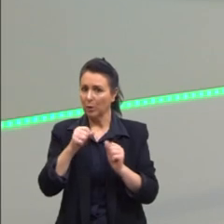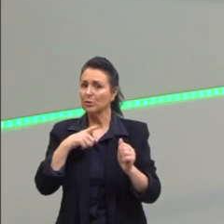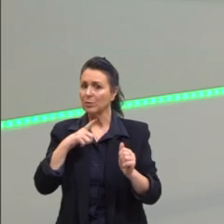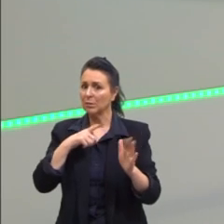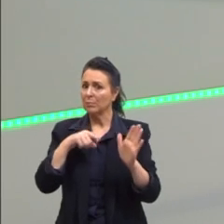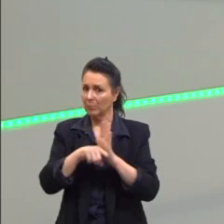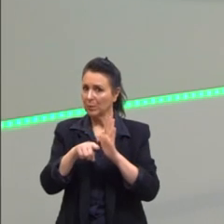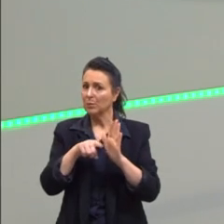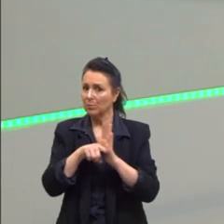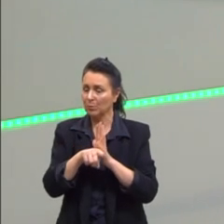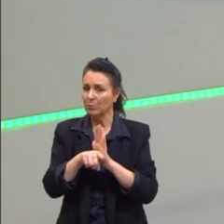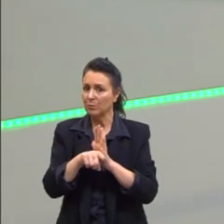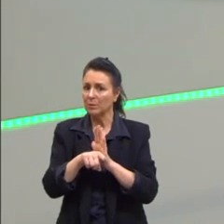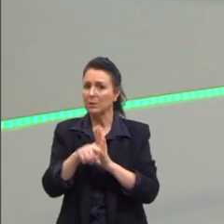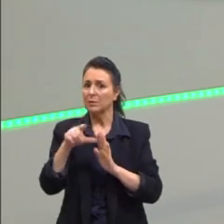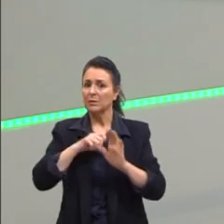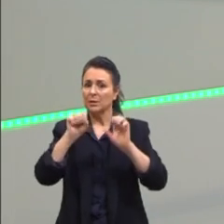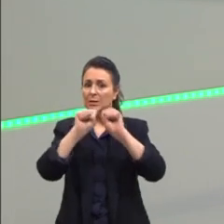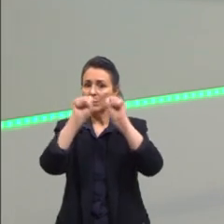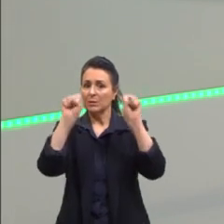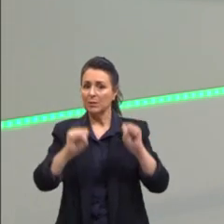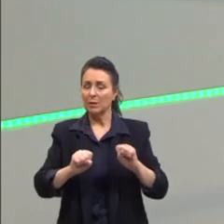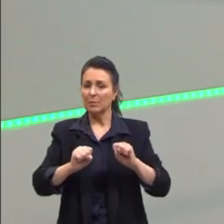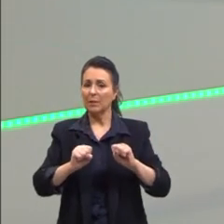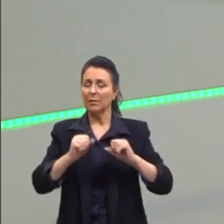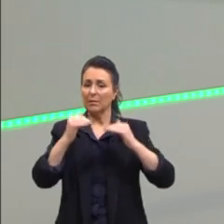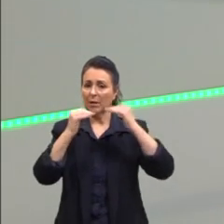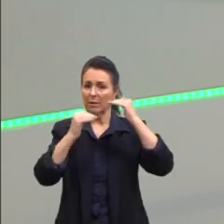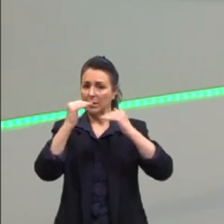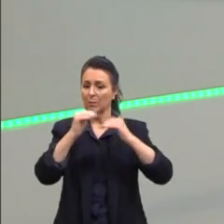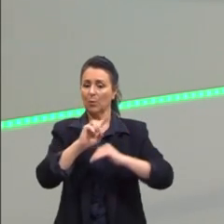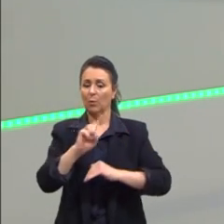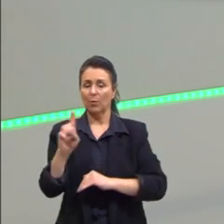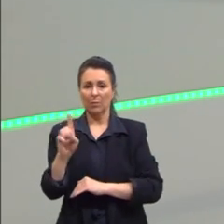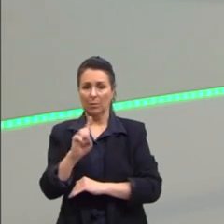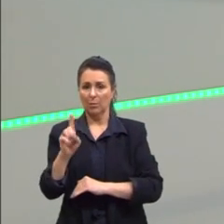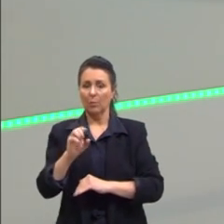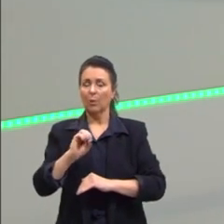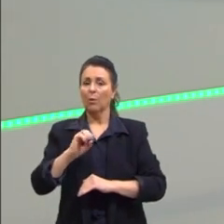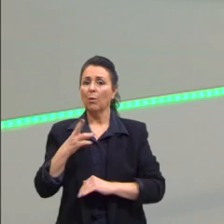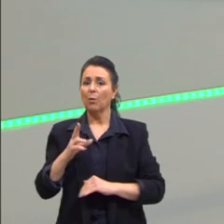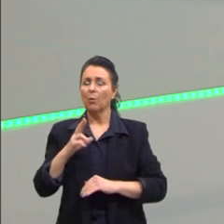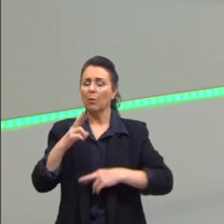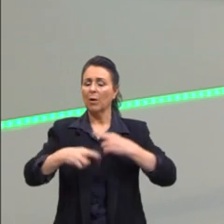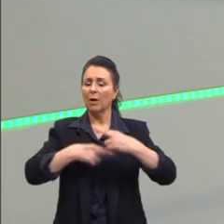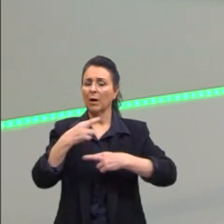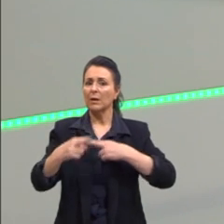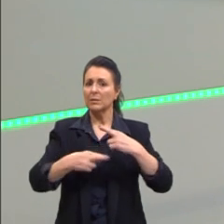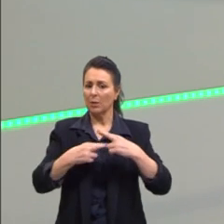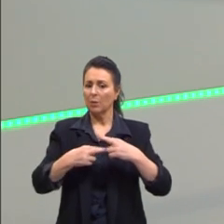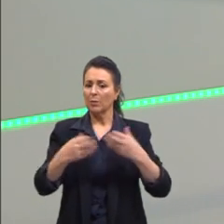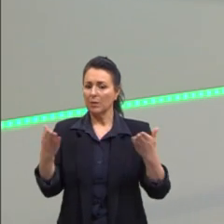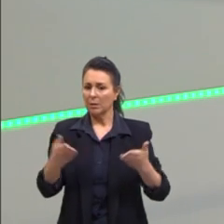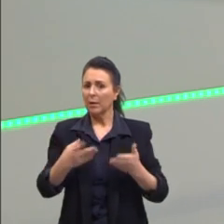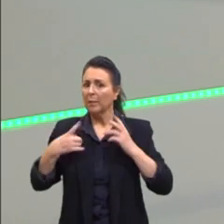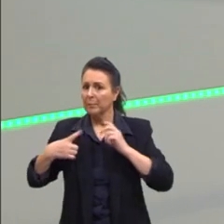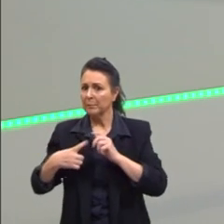questão perguntando se o sistema está em equilíbrio ou se não está qual reação está predominando